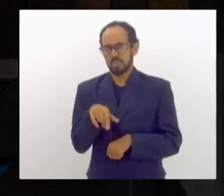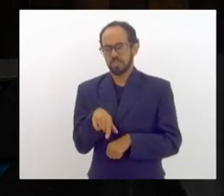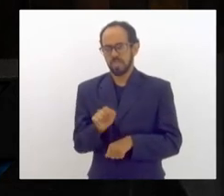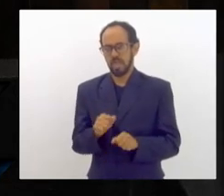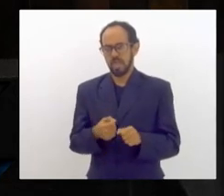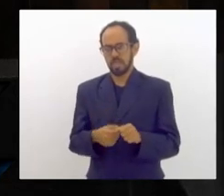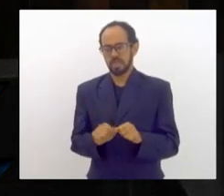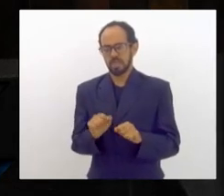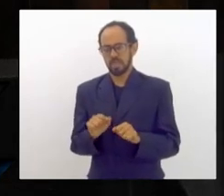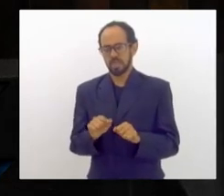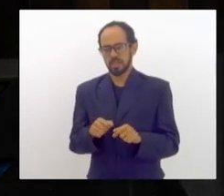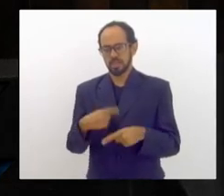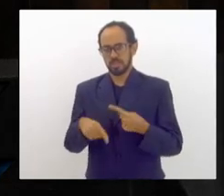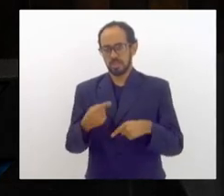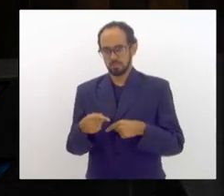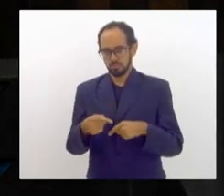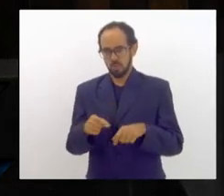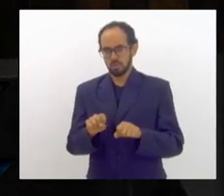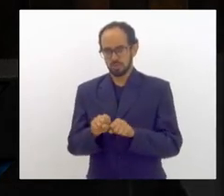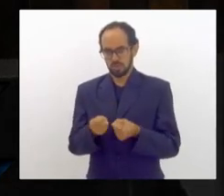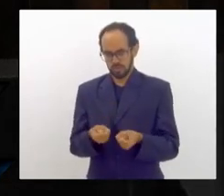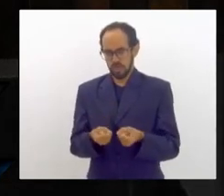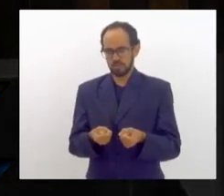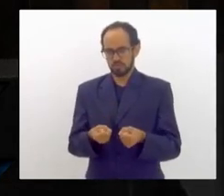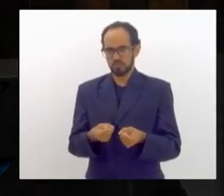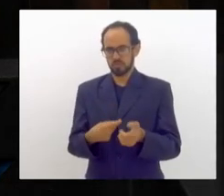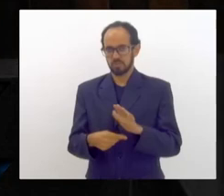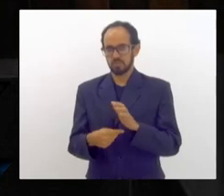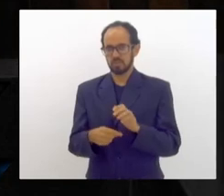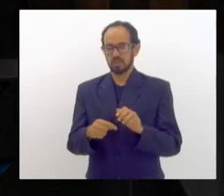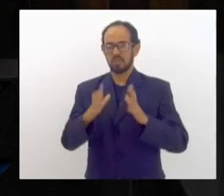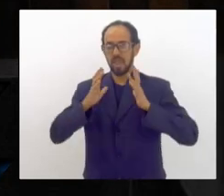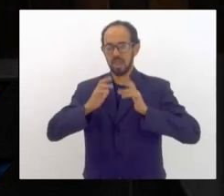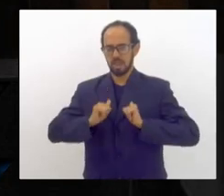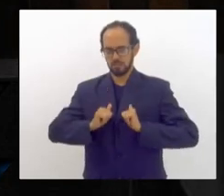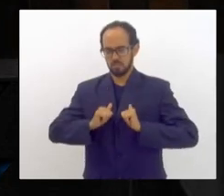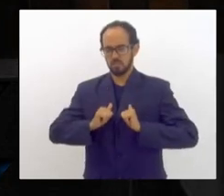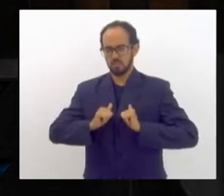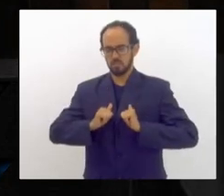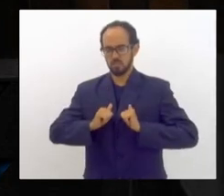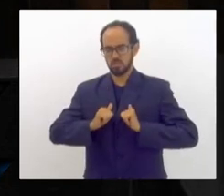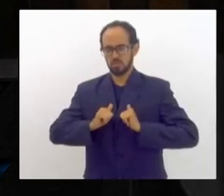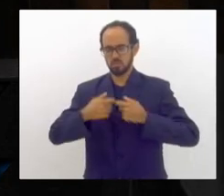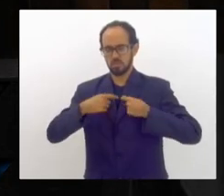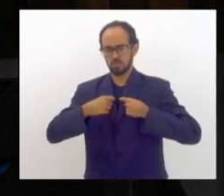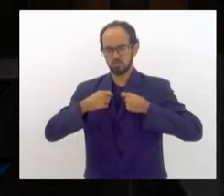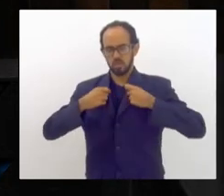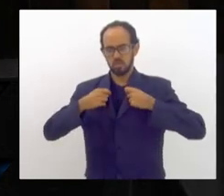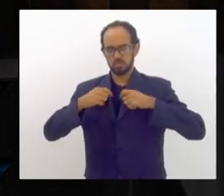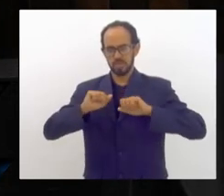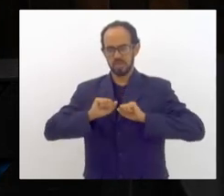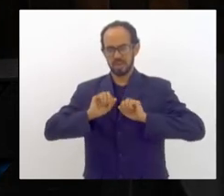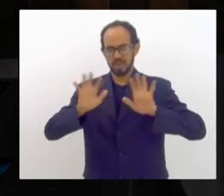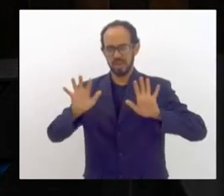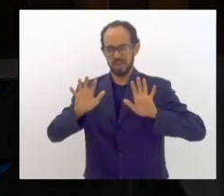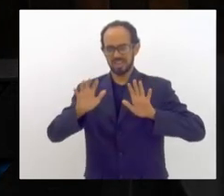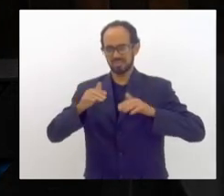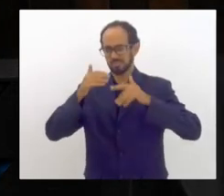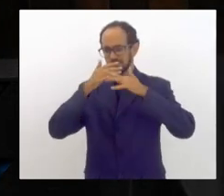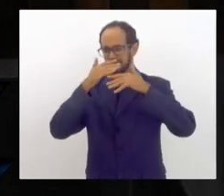dias depois da tragédia, limpinho, com a sua roupinha cara,